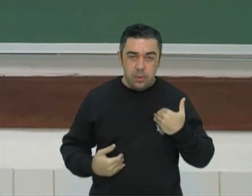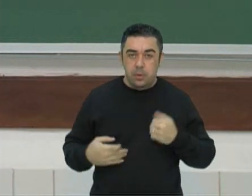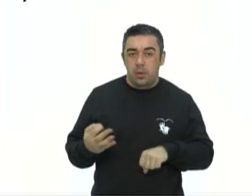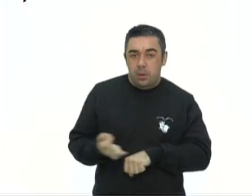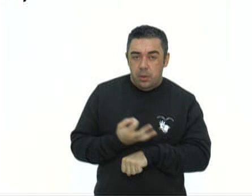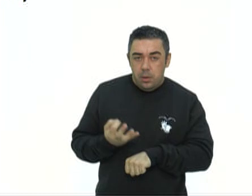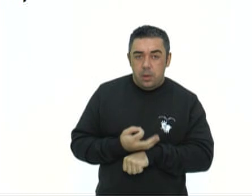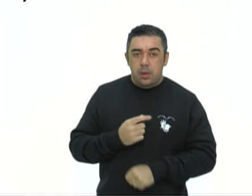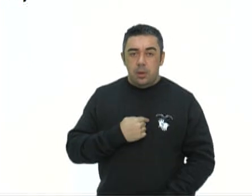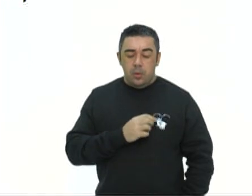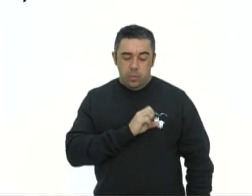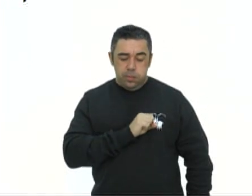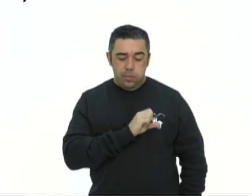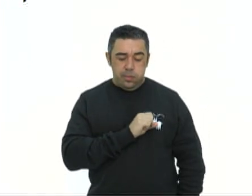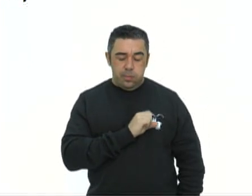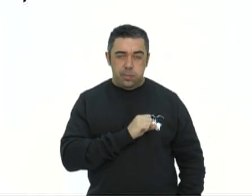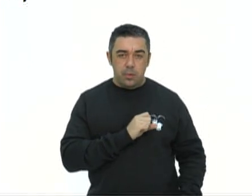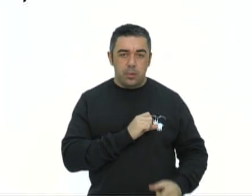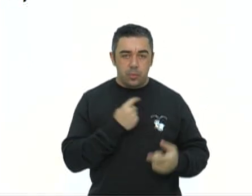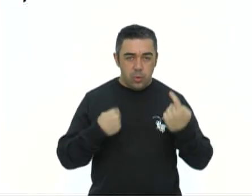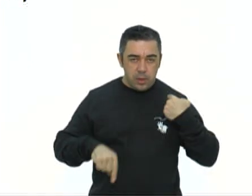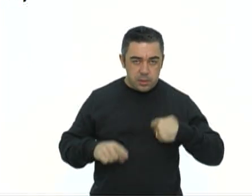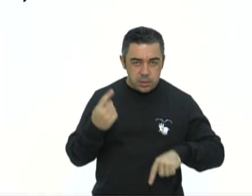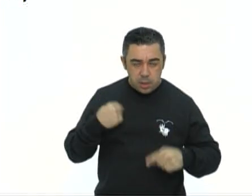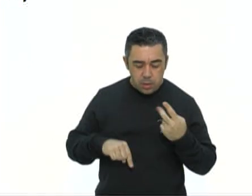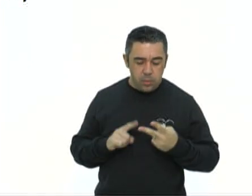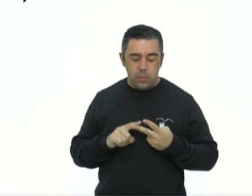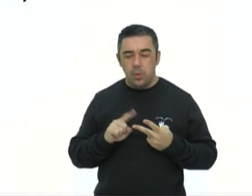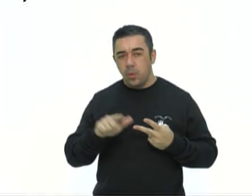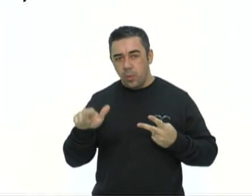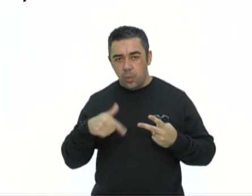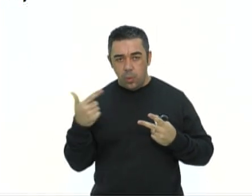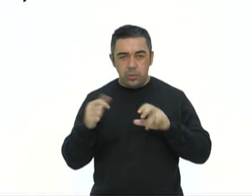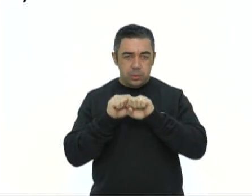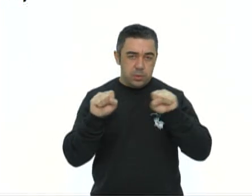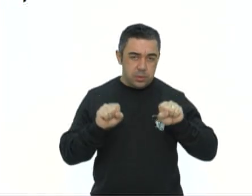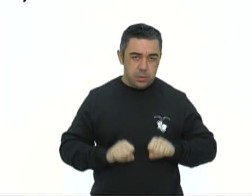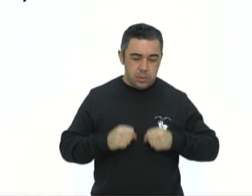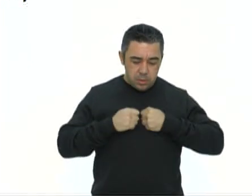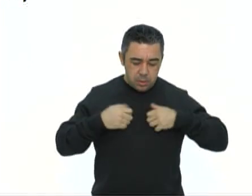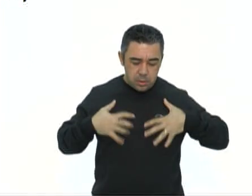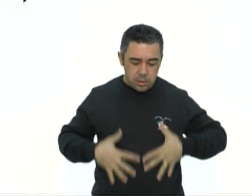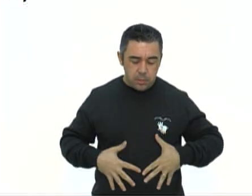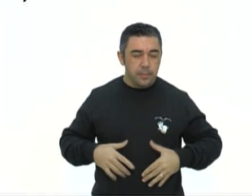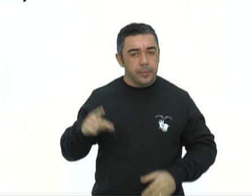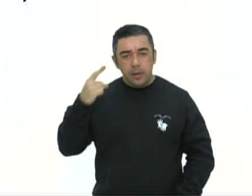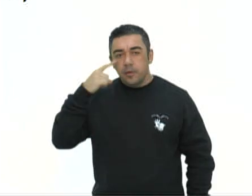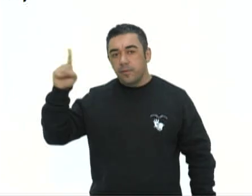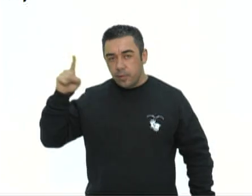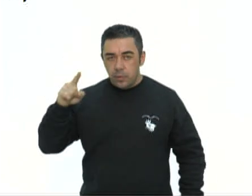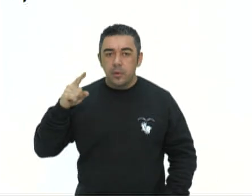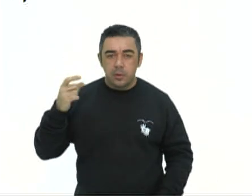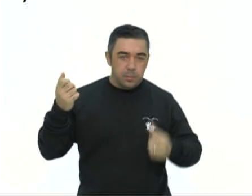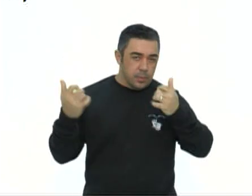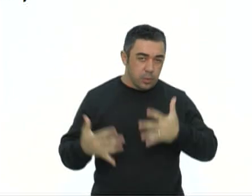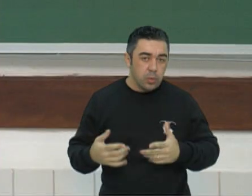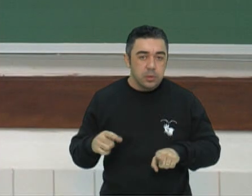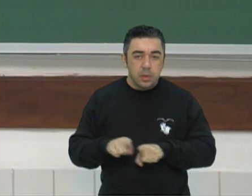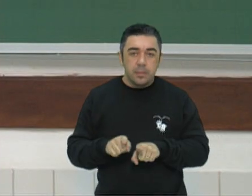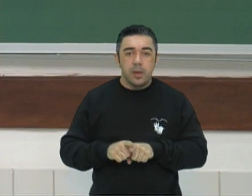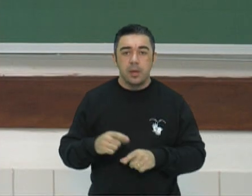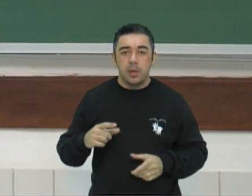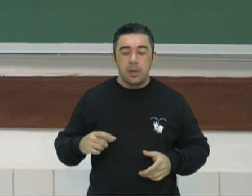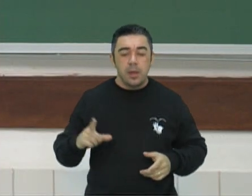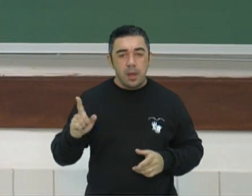sobrecarregando o sistema cardiovascular, entre outros. Lembrando também que também, na questão lá da reportagem que nós vimos, ele serve